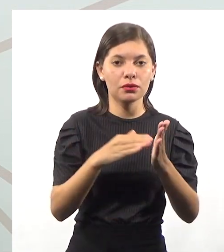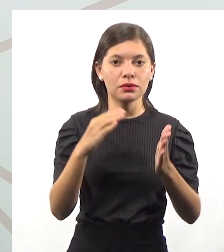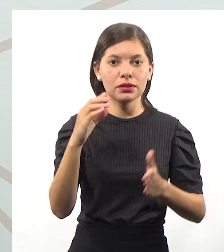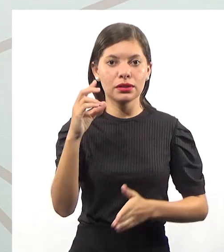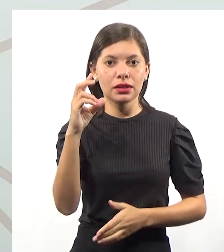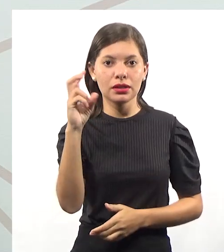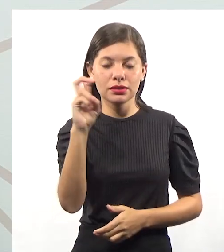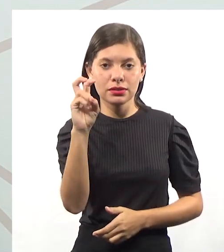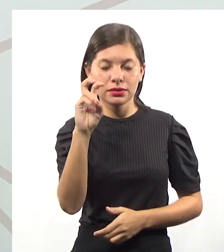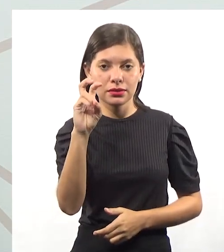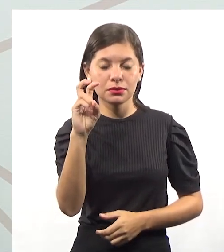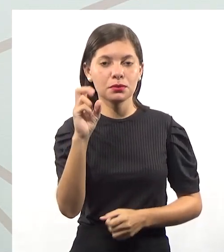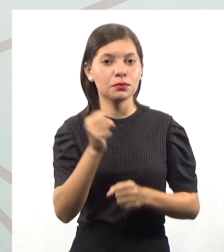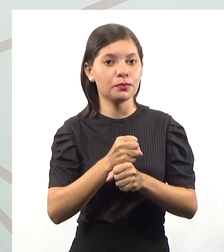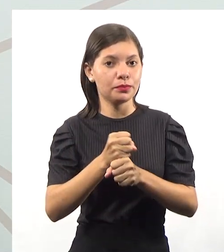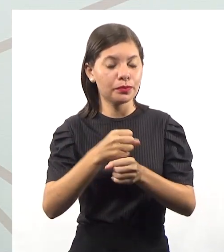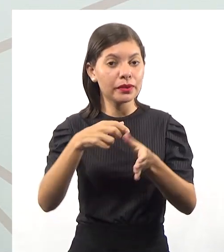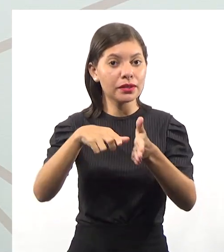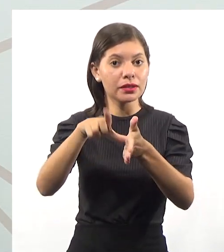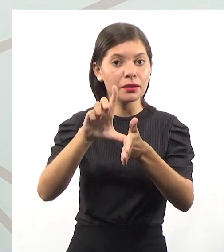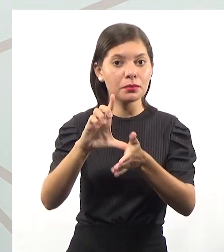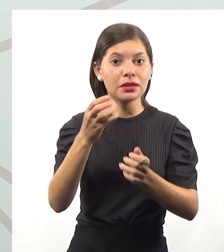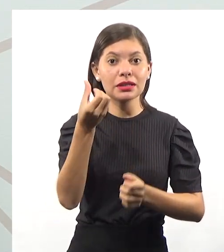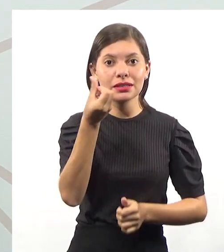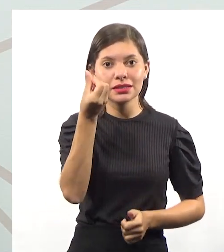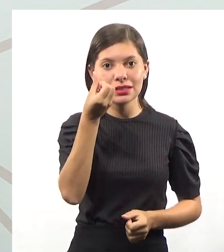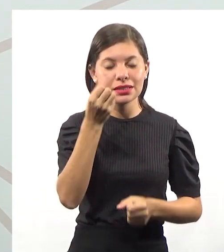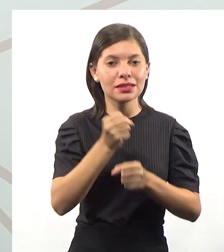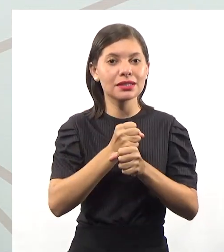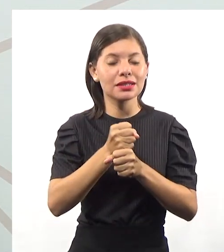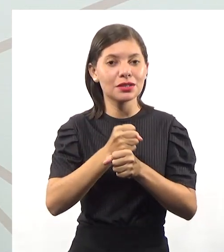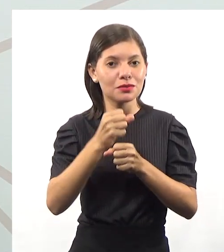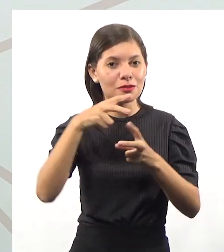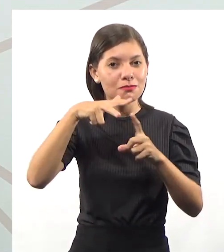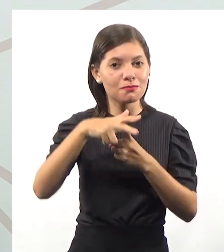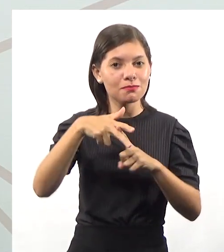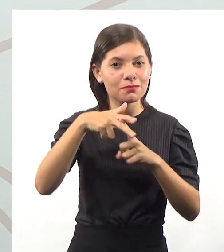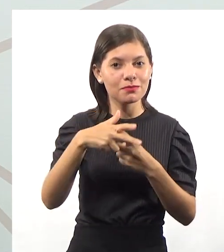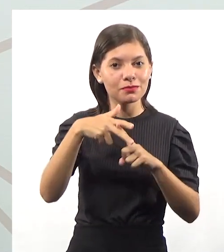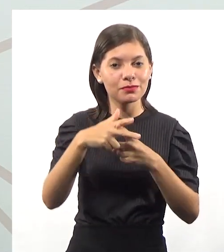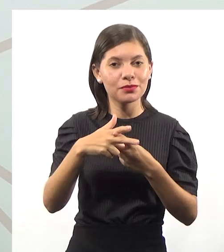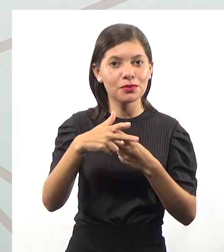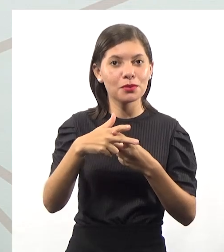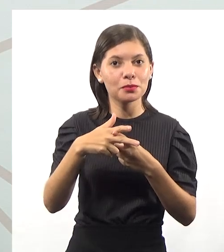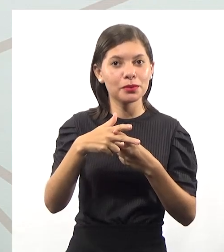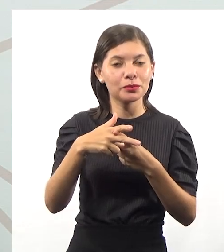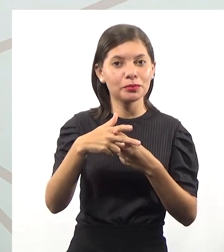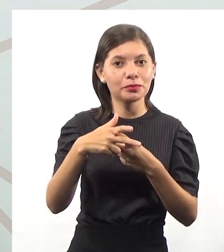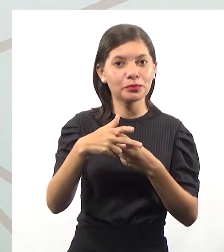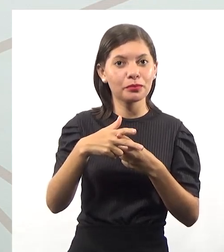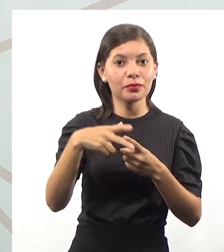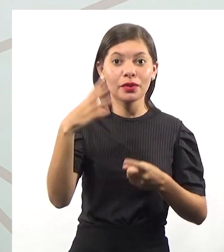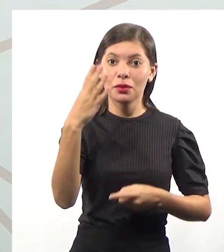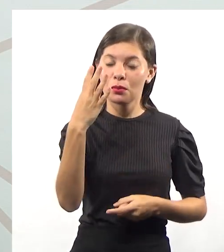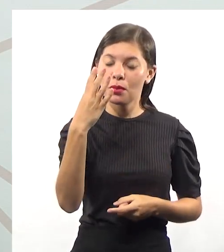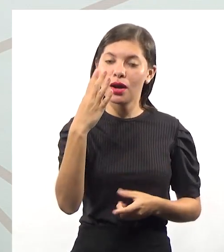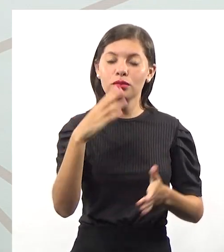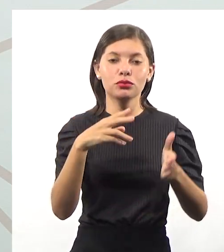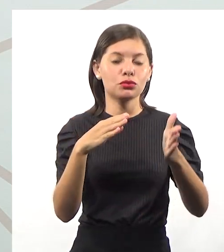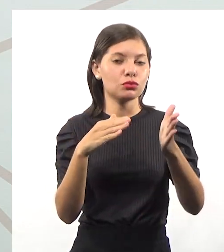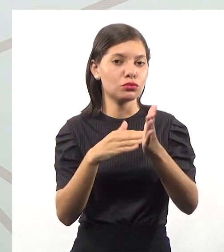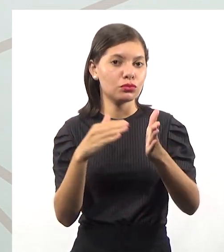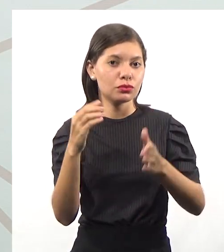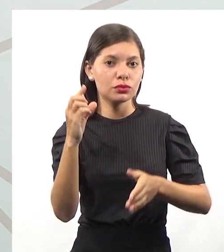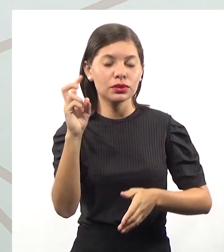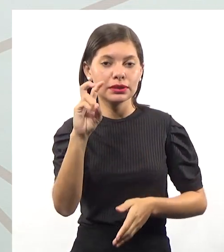anos e depois, com a reforma do ensino fundamental para 9 anos, passou a ser aí 4 e 5 anos.